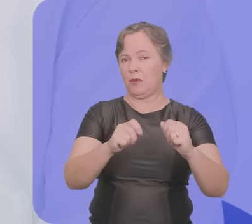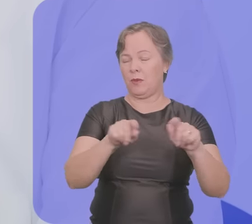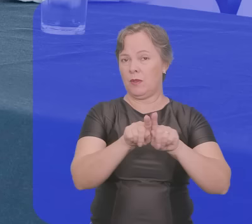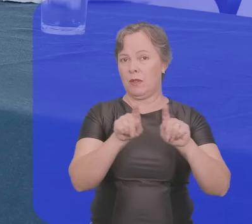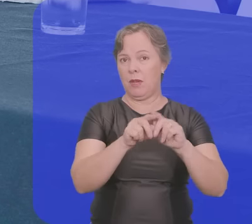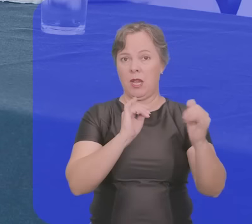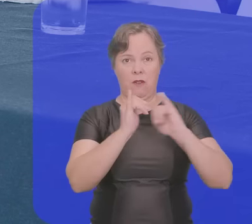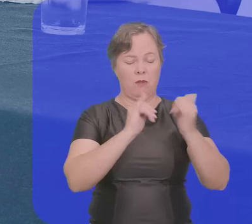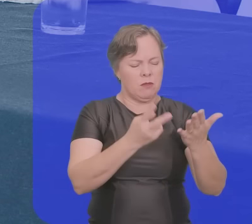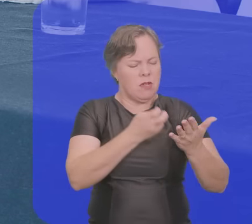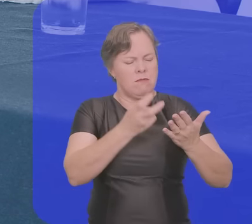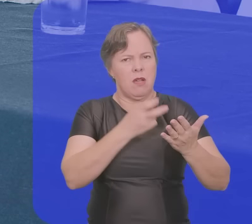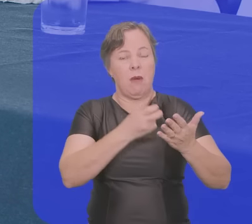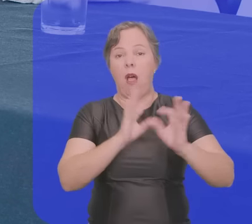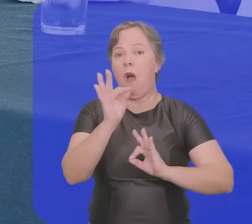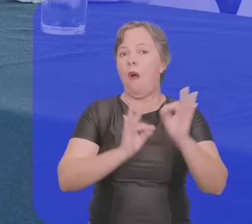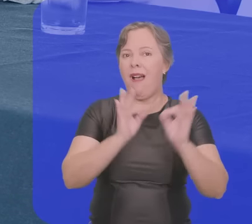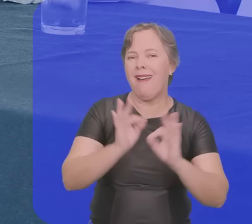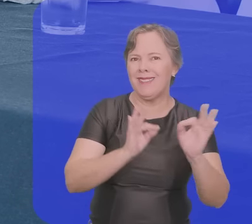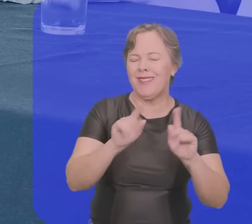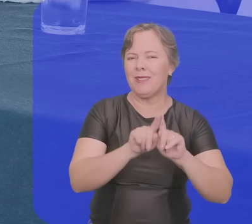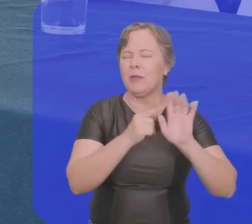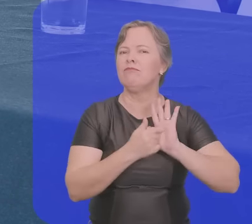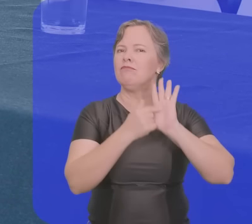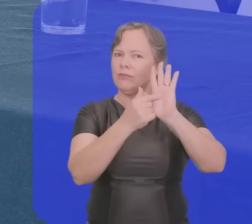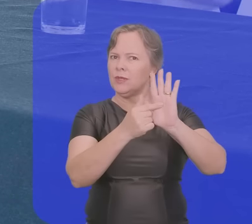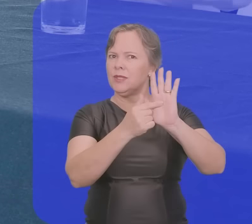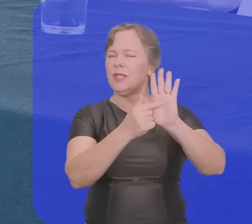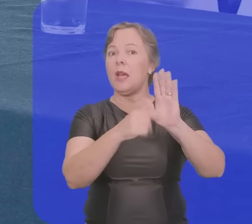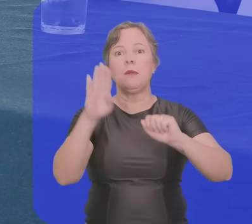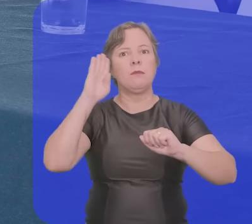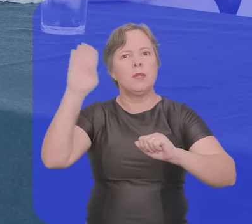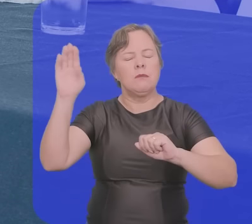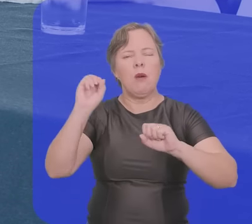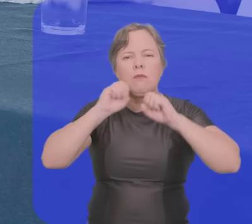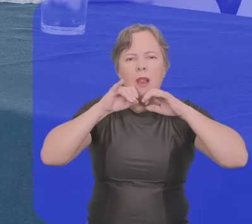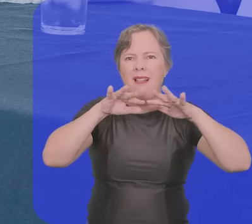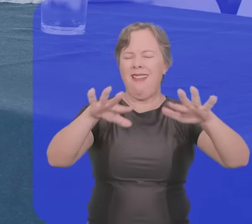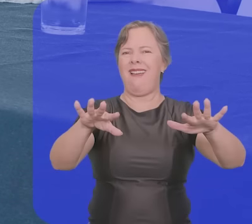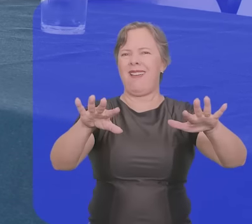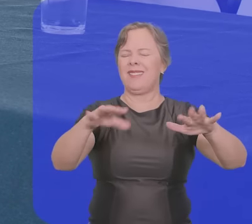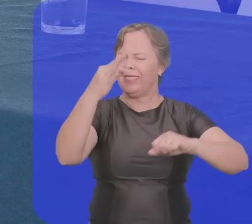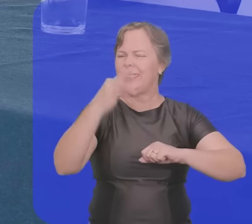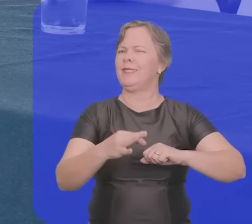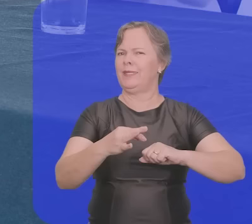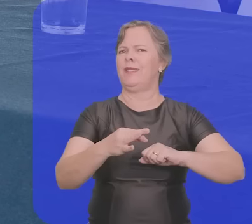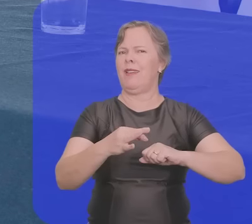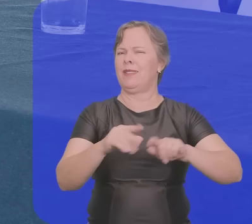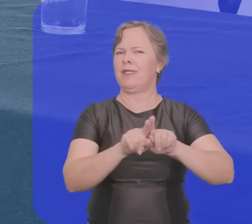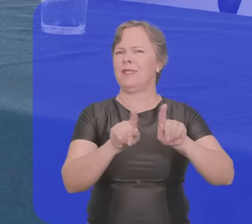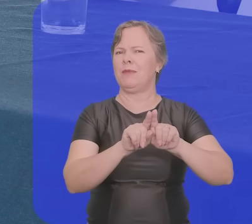os dados, organizar esses dados e exibir esses dados e principalmente distribuir de forma mais otimizada na